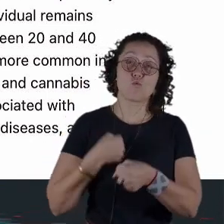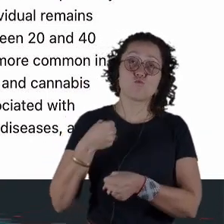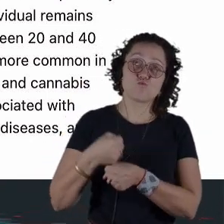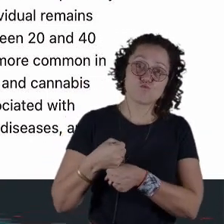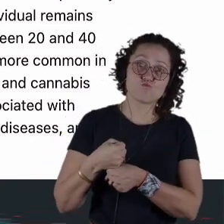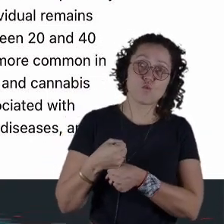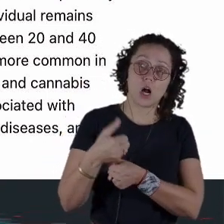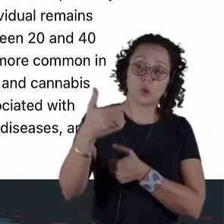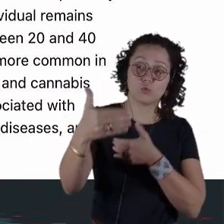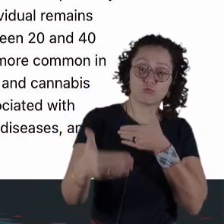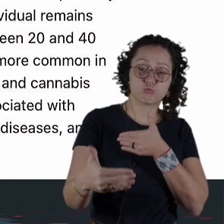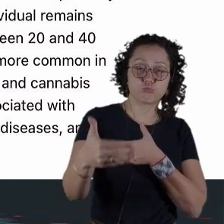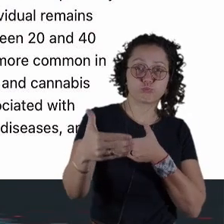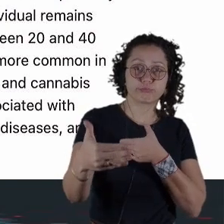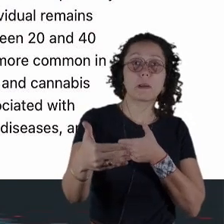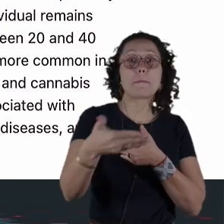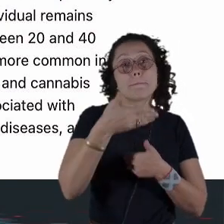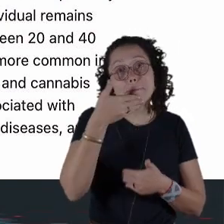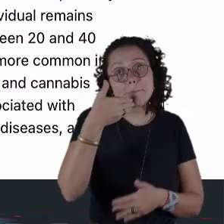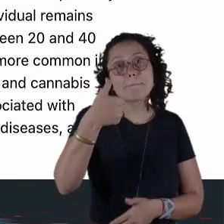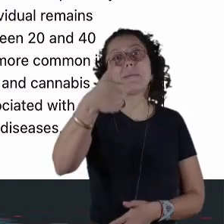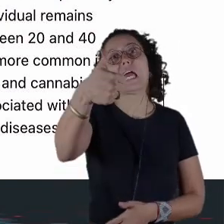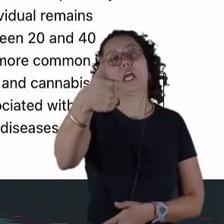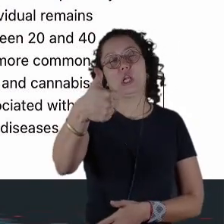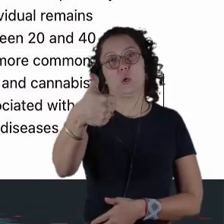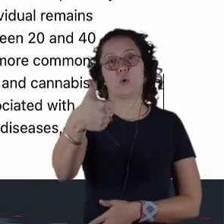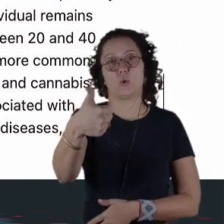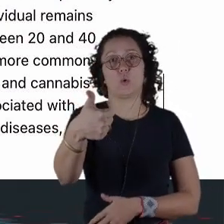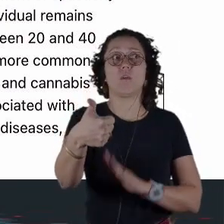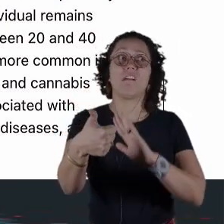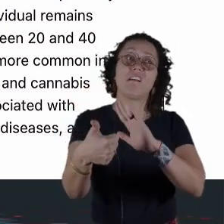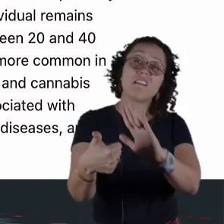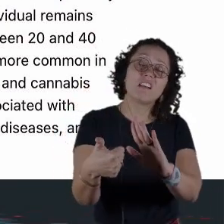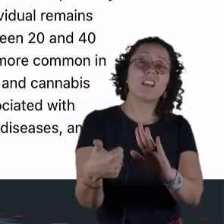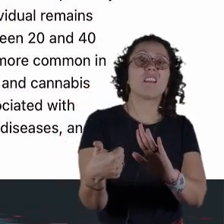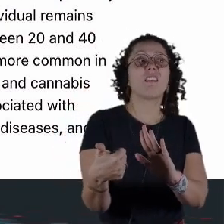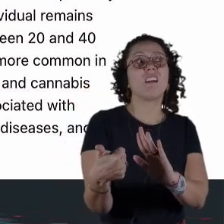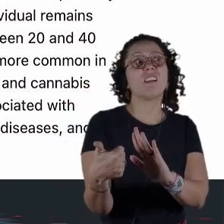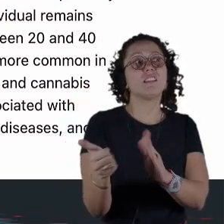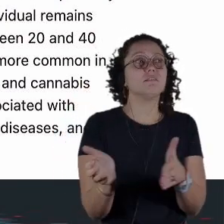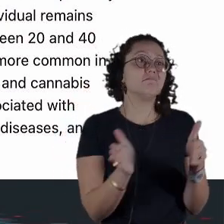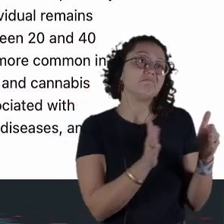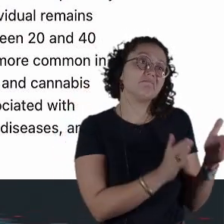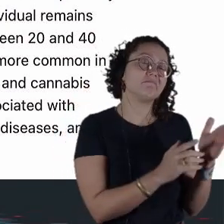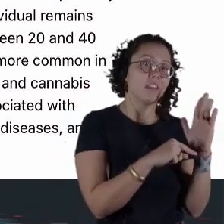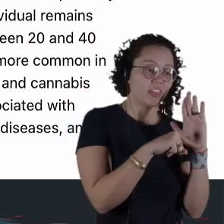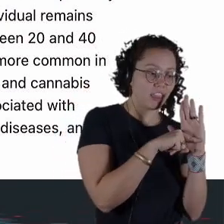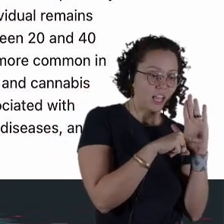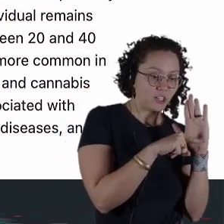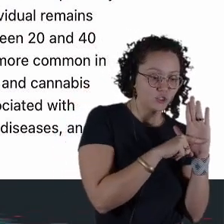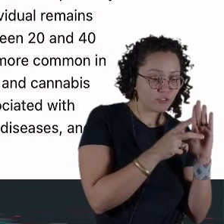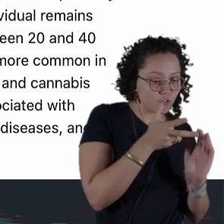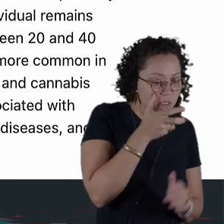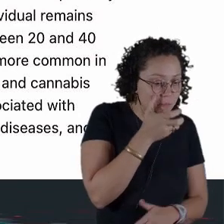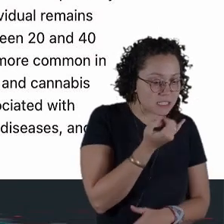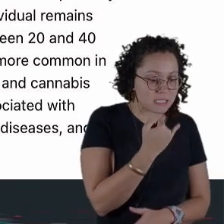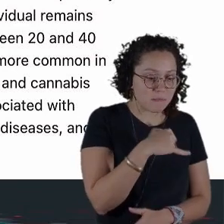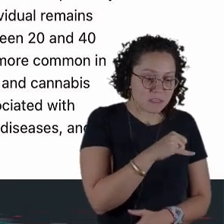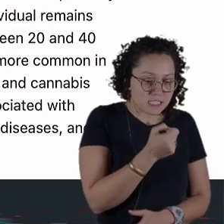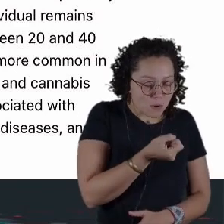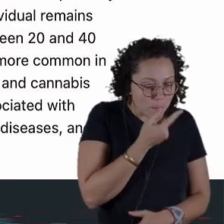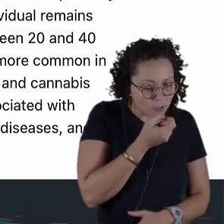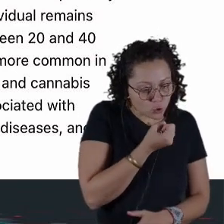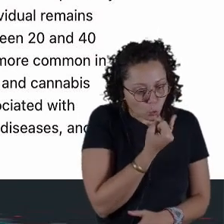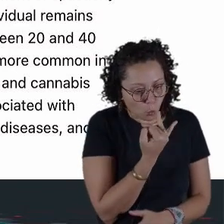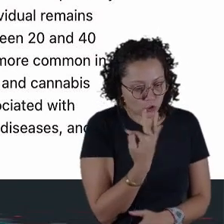e isso melhora. E os efeitos adversos somente são vistos quando a dosagem não está feita